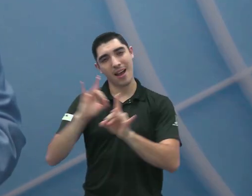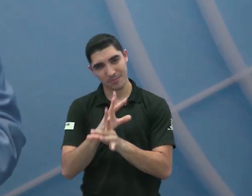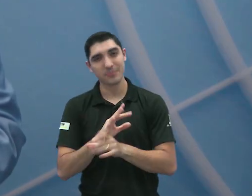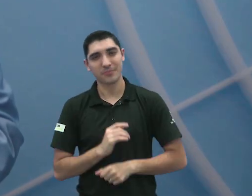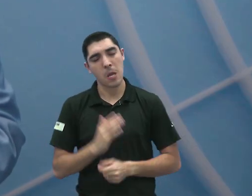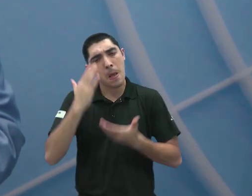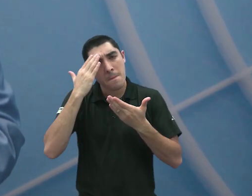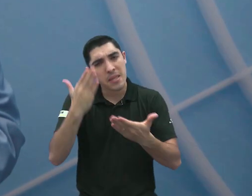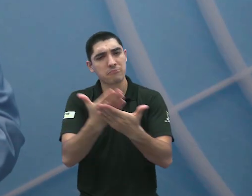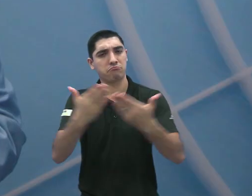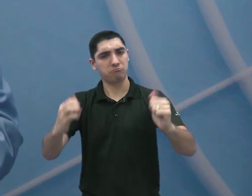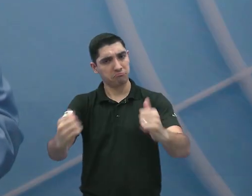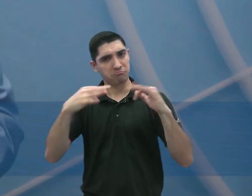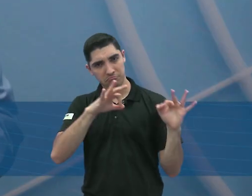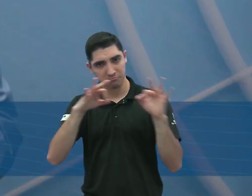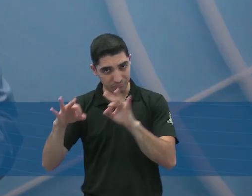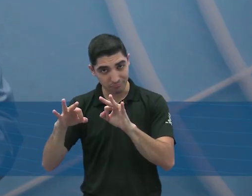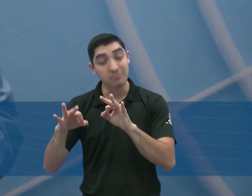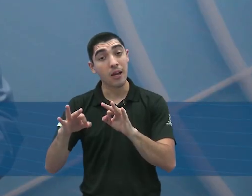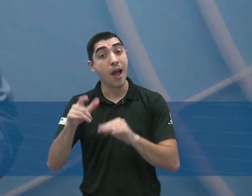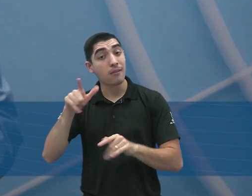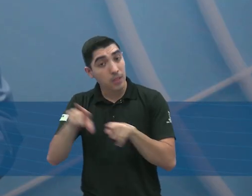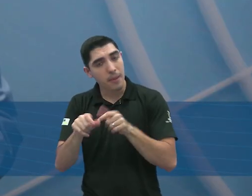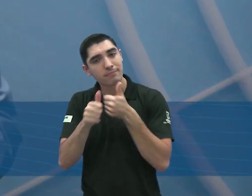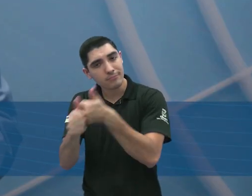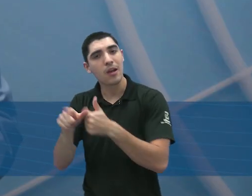aqui. Obrigado pela companhia, nos acompanhe pelo